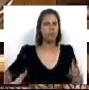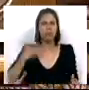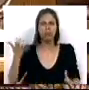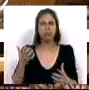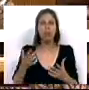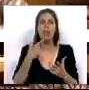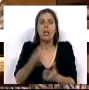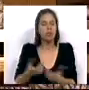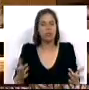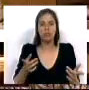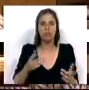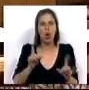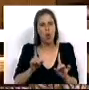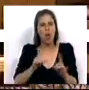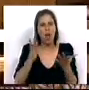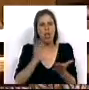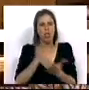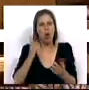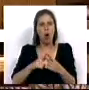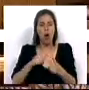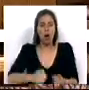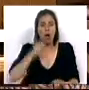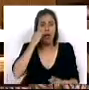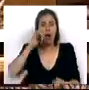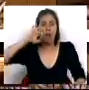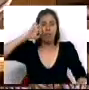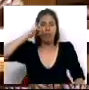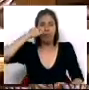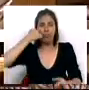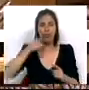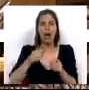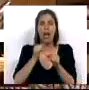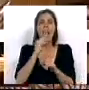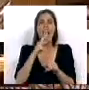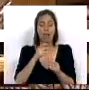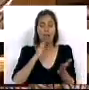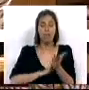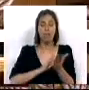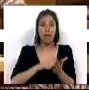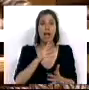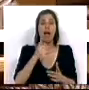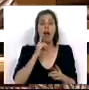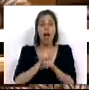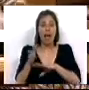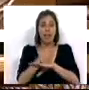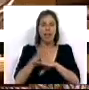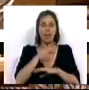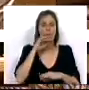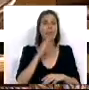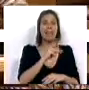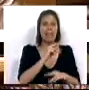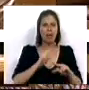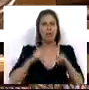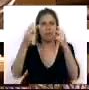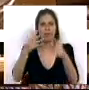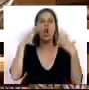indignado, alegando que não bastavam já os gravíssimos prejuízos da passagem do IVA da restauração da taxa intermédia de 13%